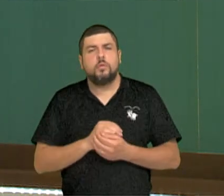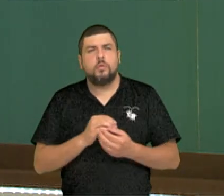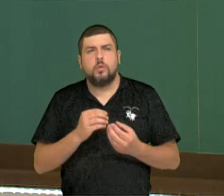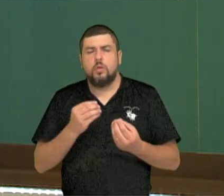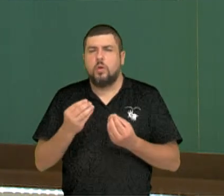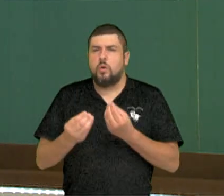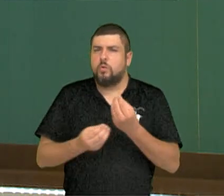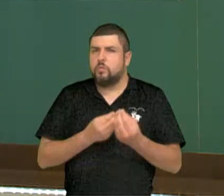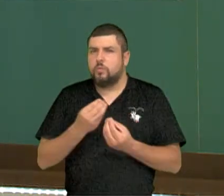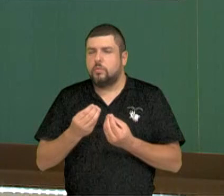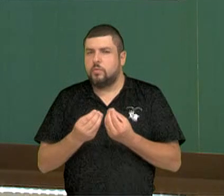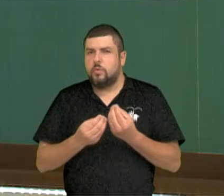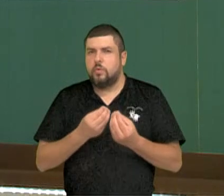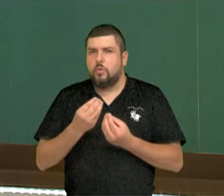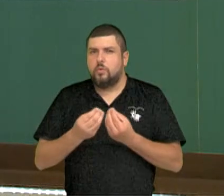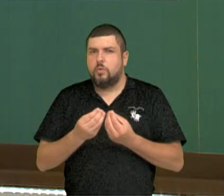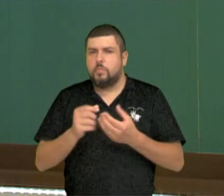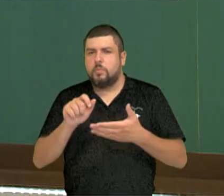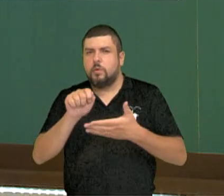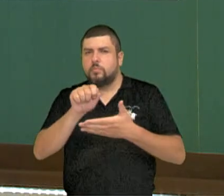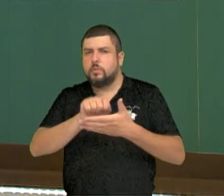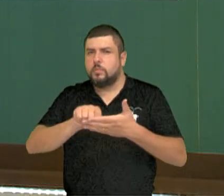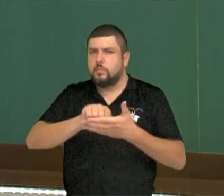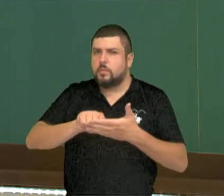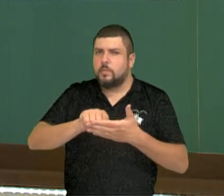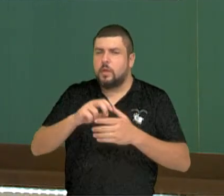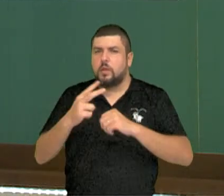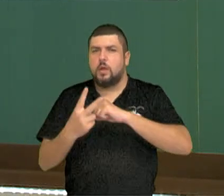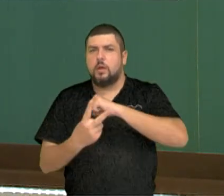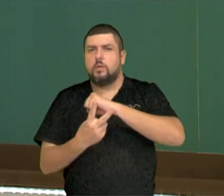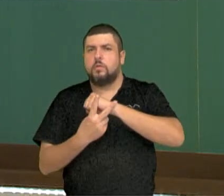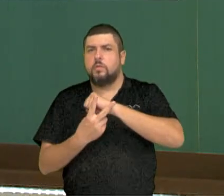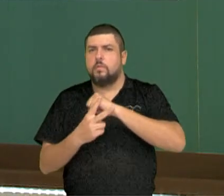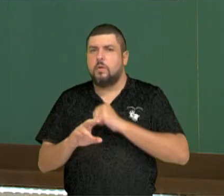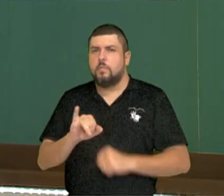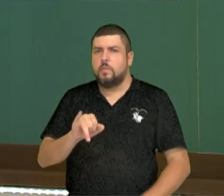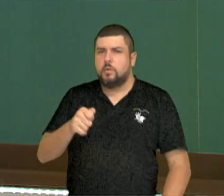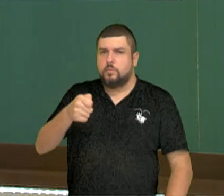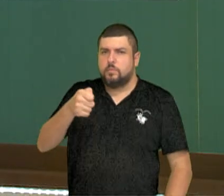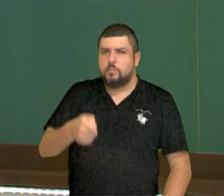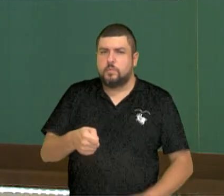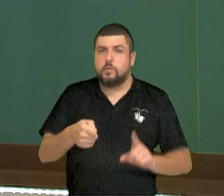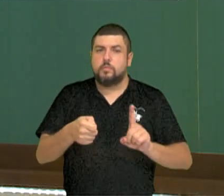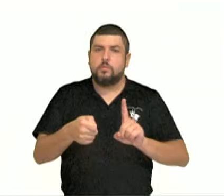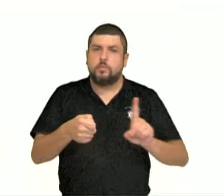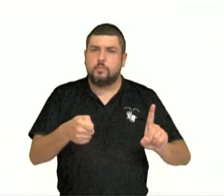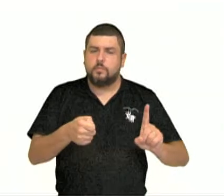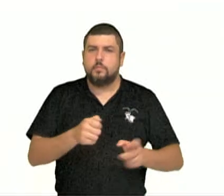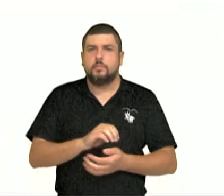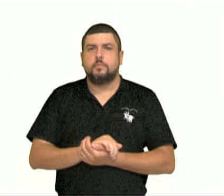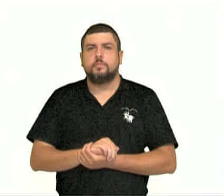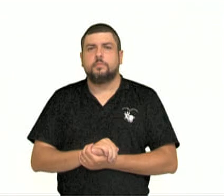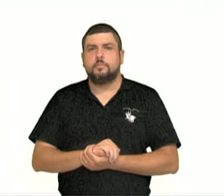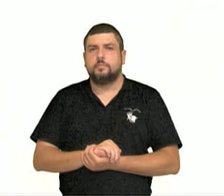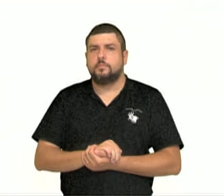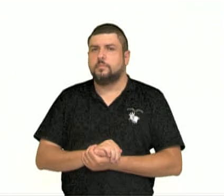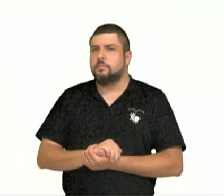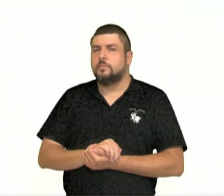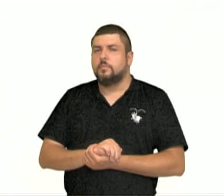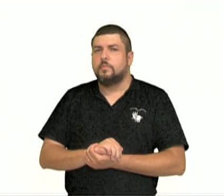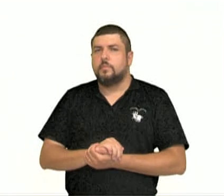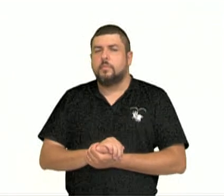formação. Mais uma vez, né, vamos retomar aí a questão da formação do imperativo negativo. Es basada em